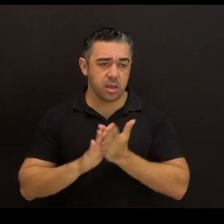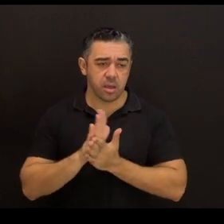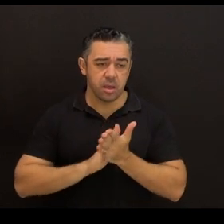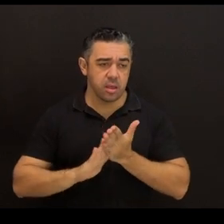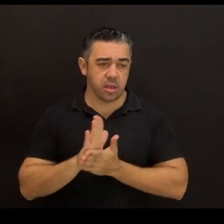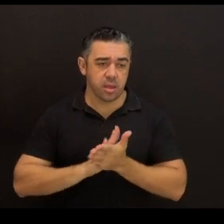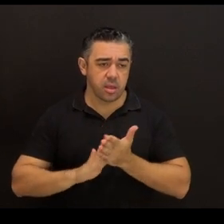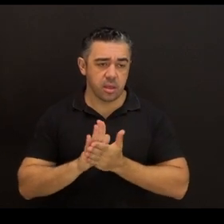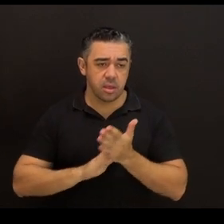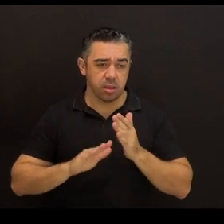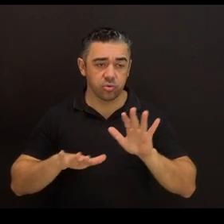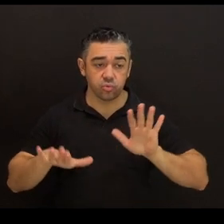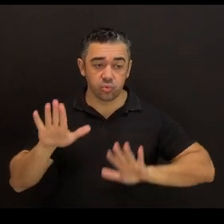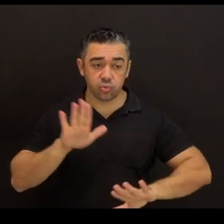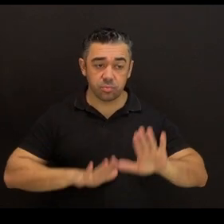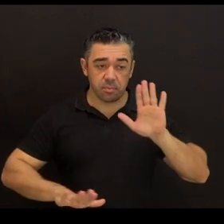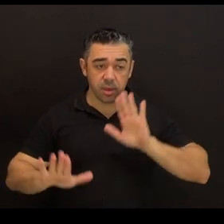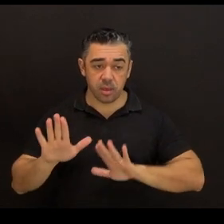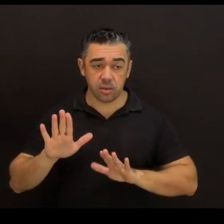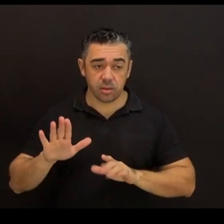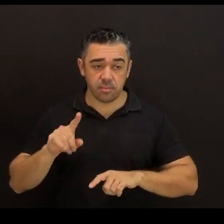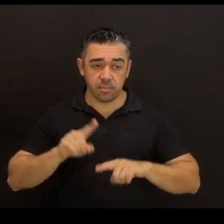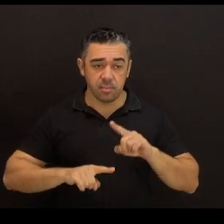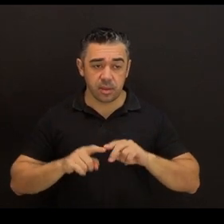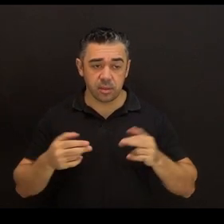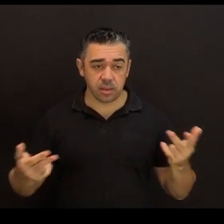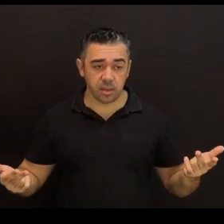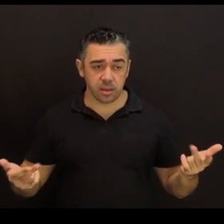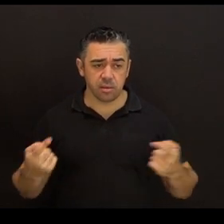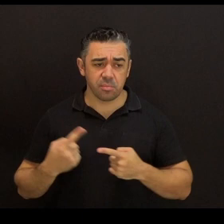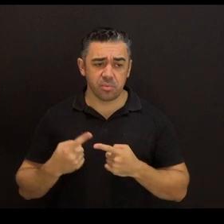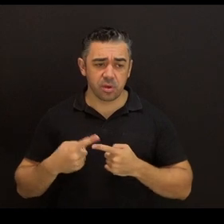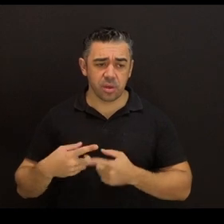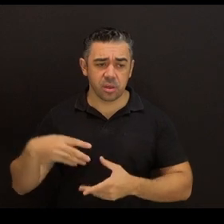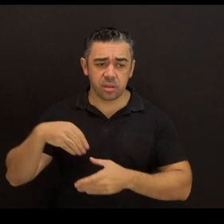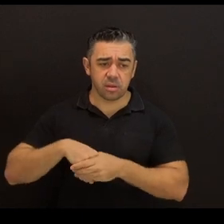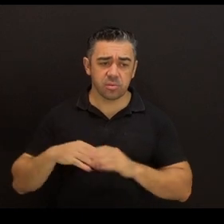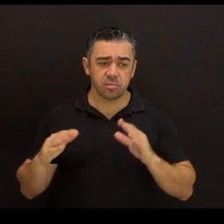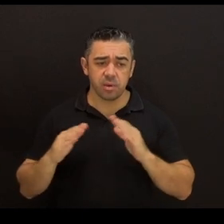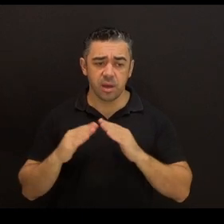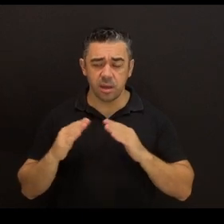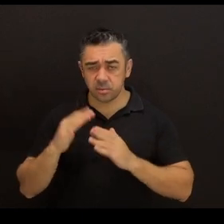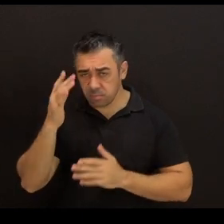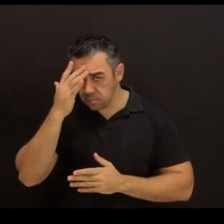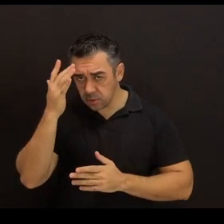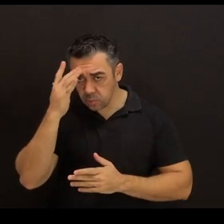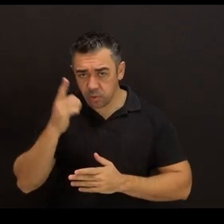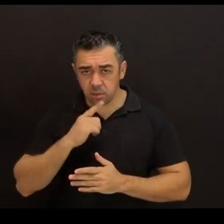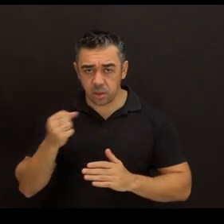suspeitos Mas por que será que estavam dentro de uma casa de um servidor comissionado